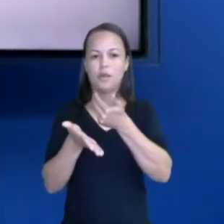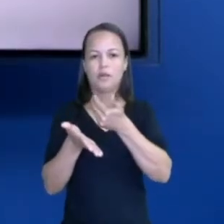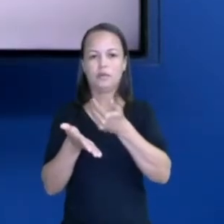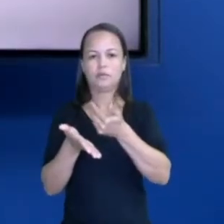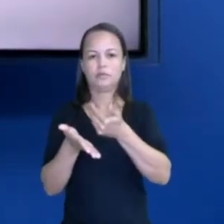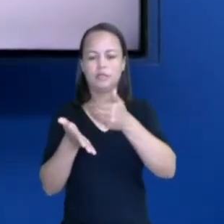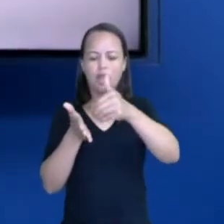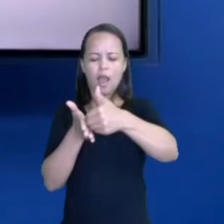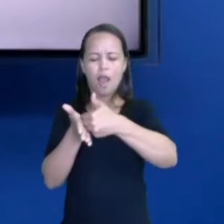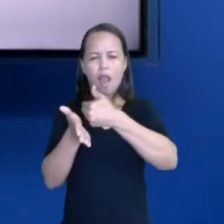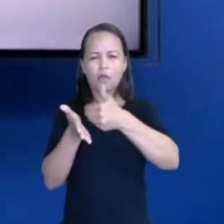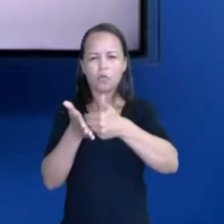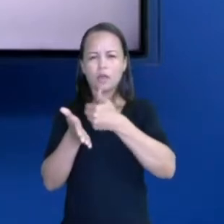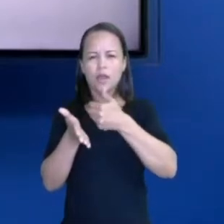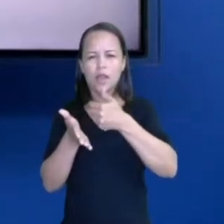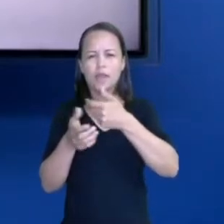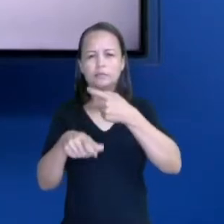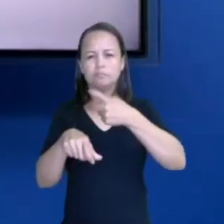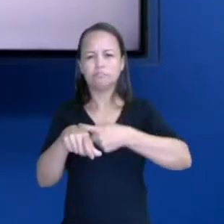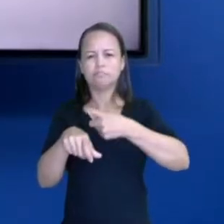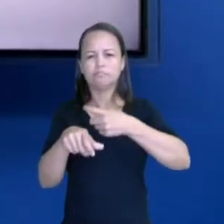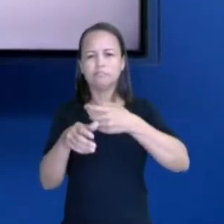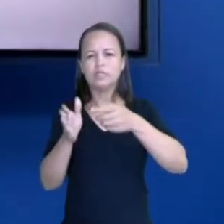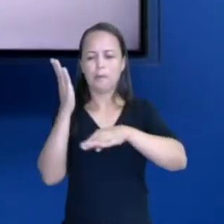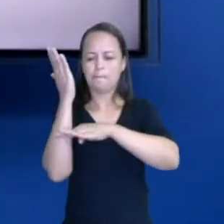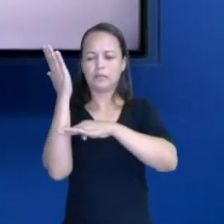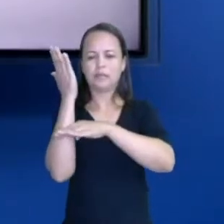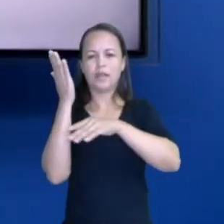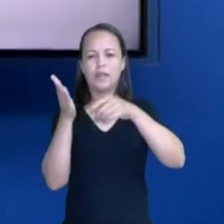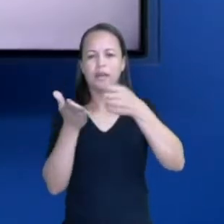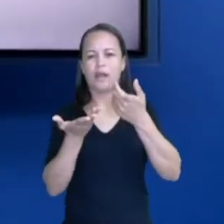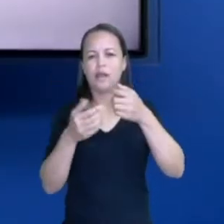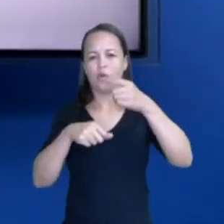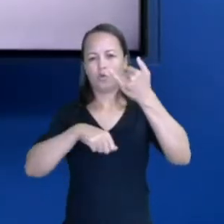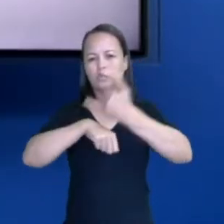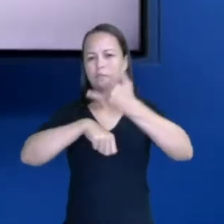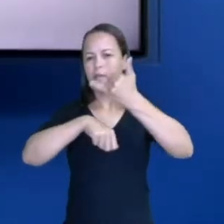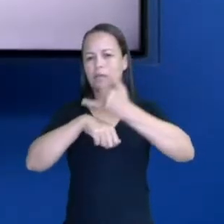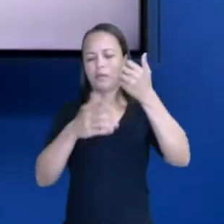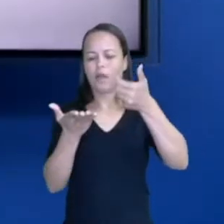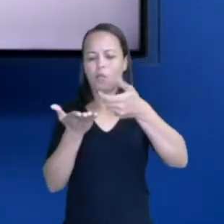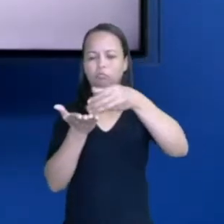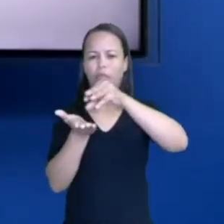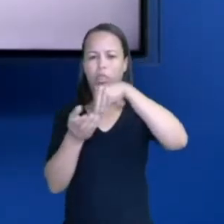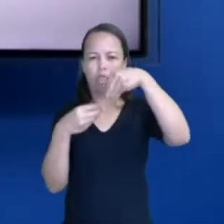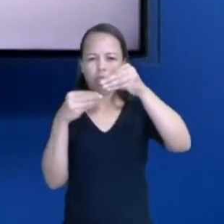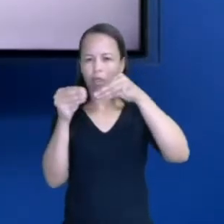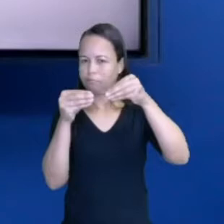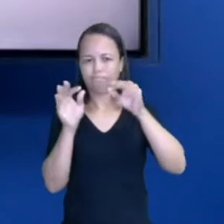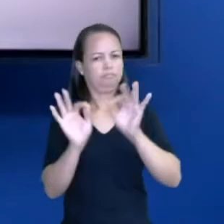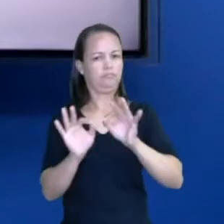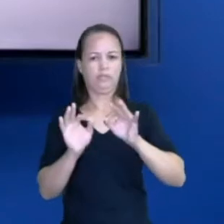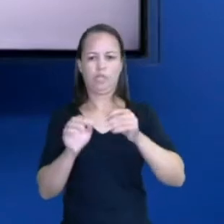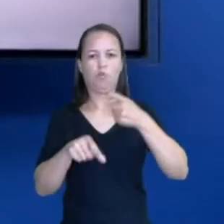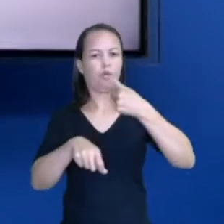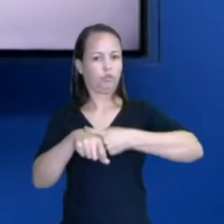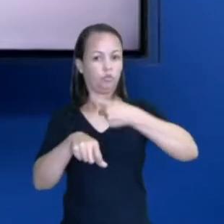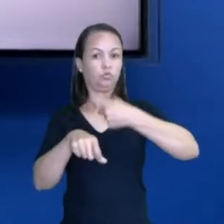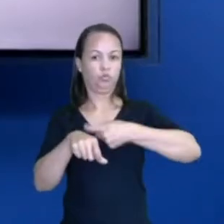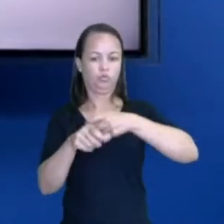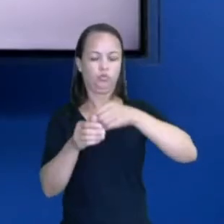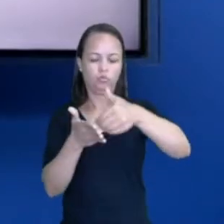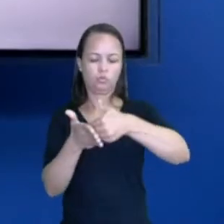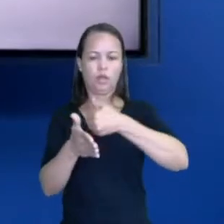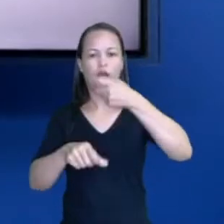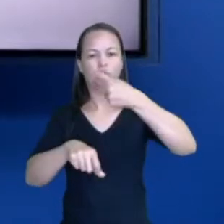a colherzinha de madeira, no caso aqui é uma colherzinha de metal. É um material que não é flexível, não é isso? Não